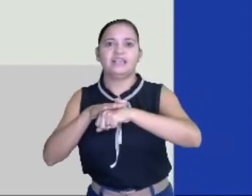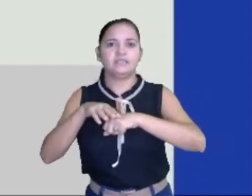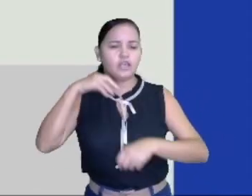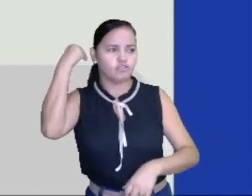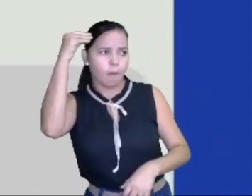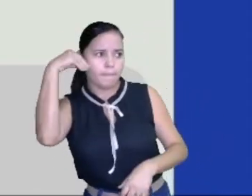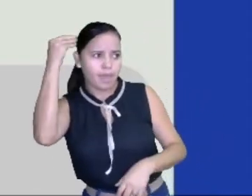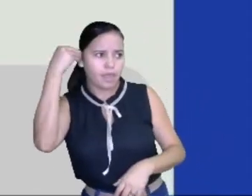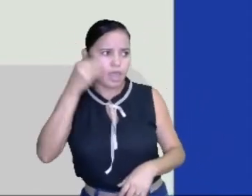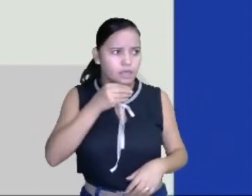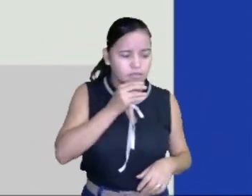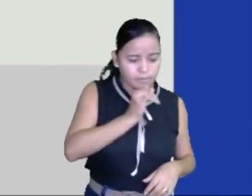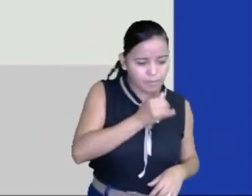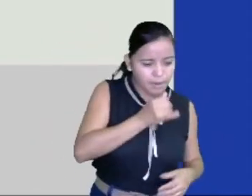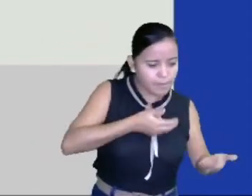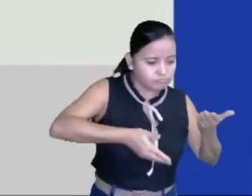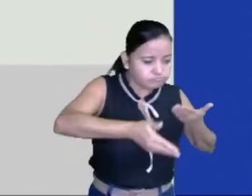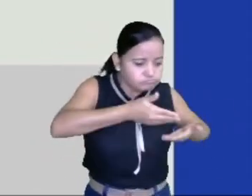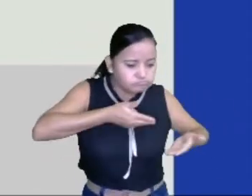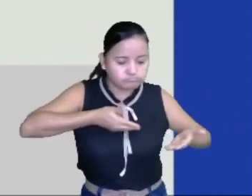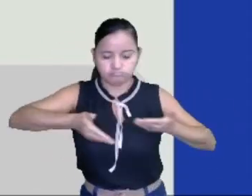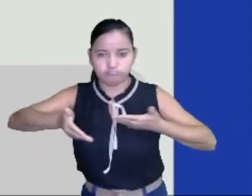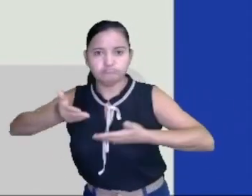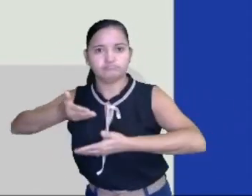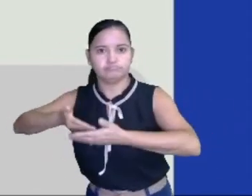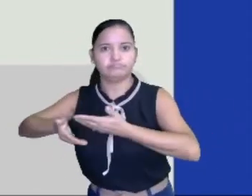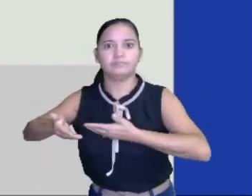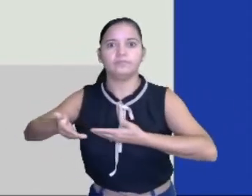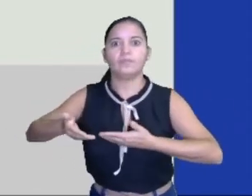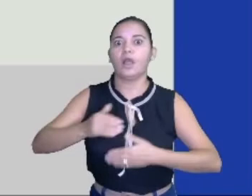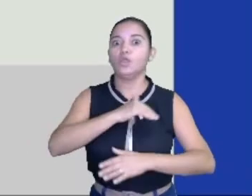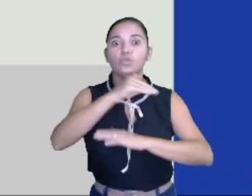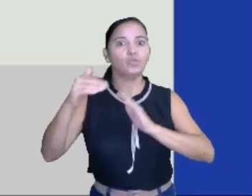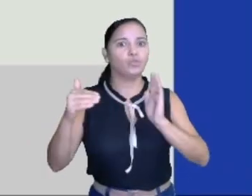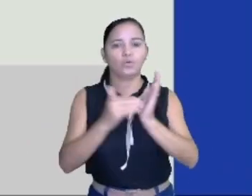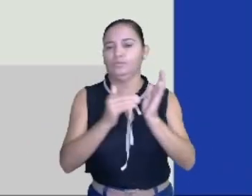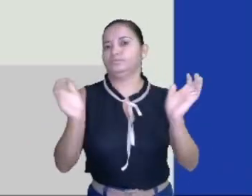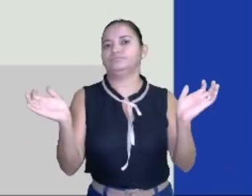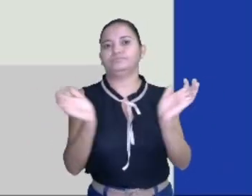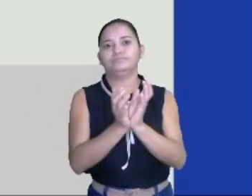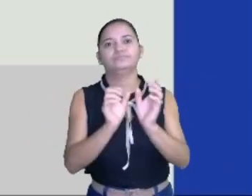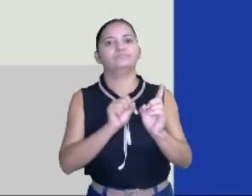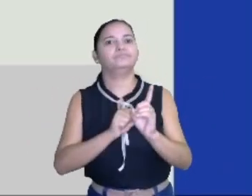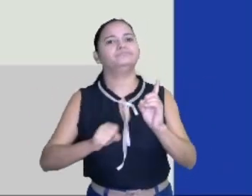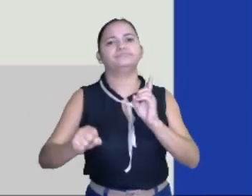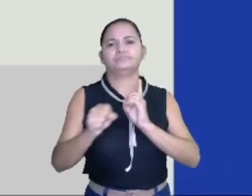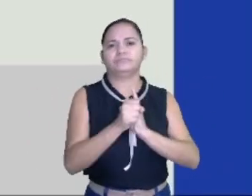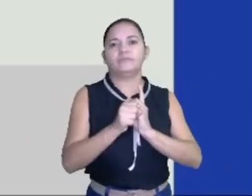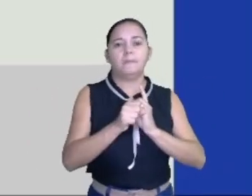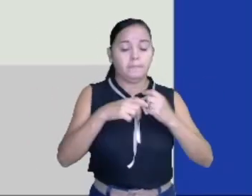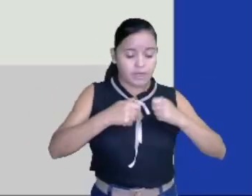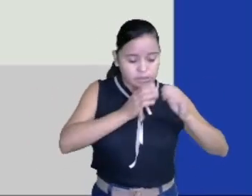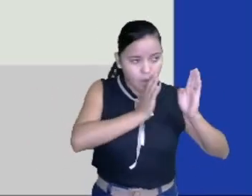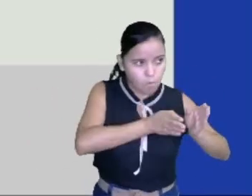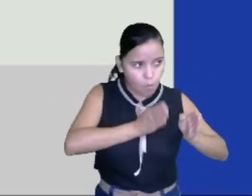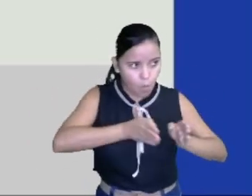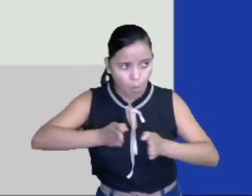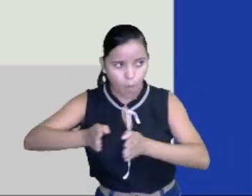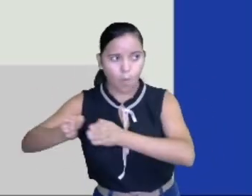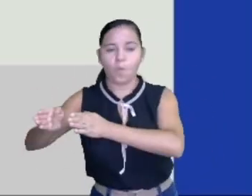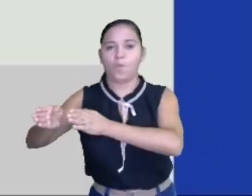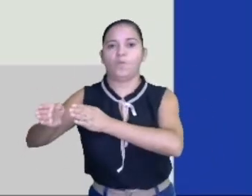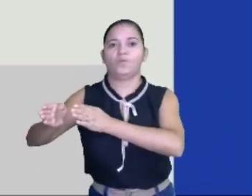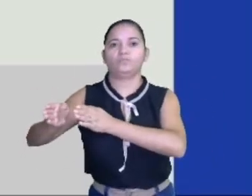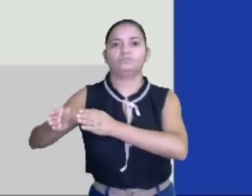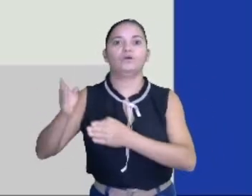de experiência, que é a chamada interação social. Todo grupo social ele tem que ter uma organização, uma ordem,